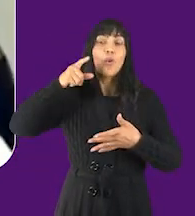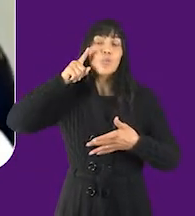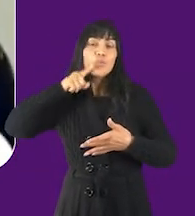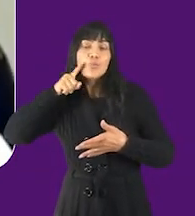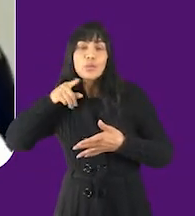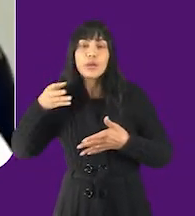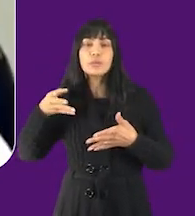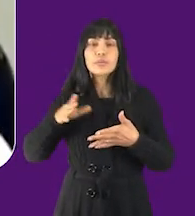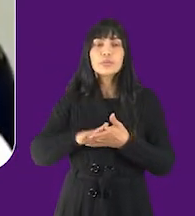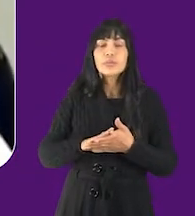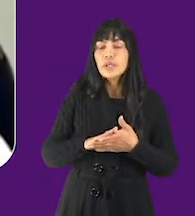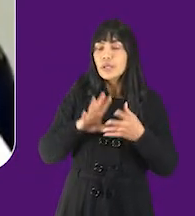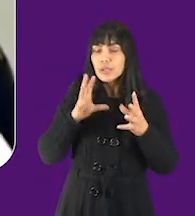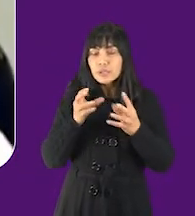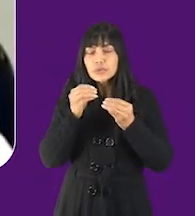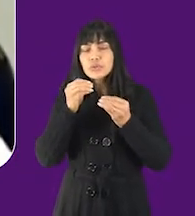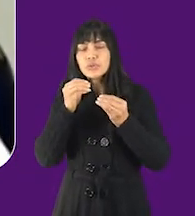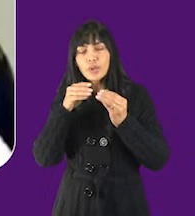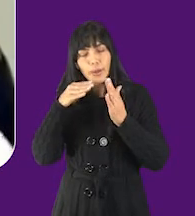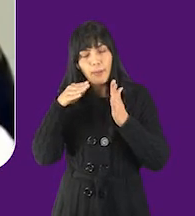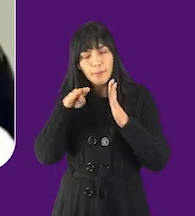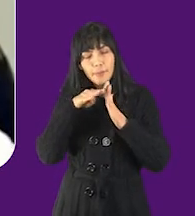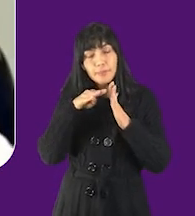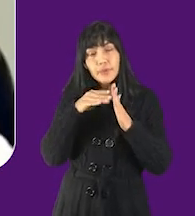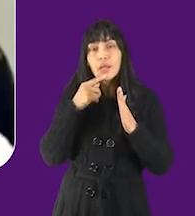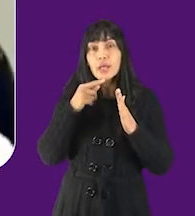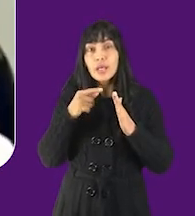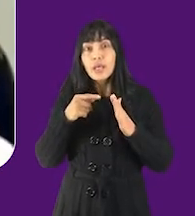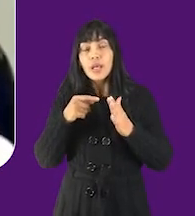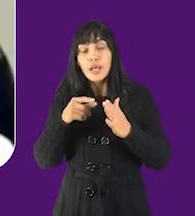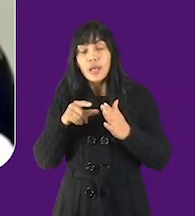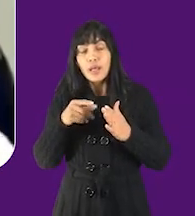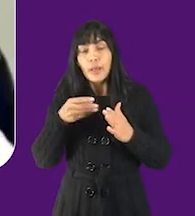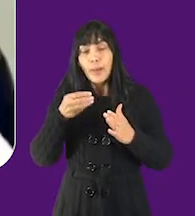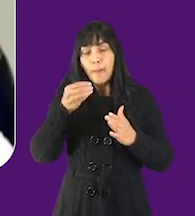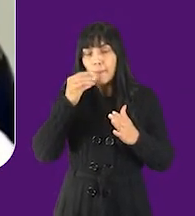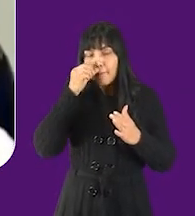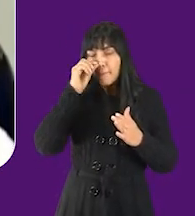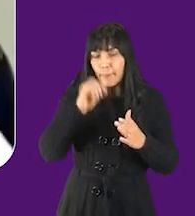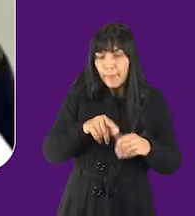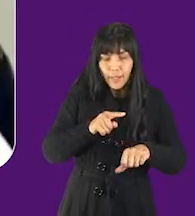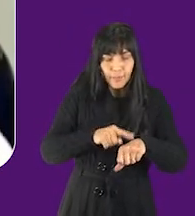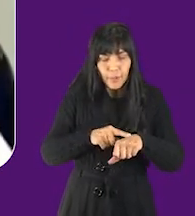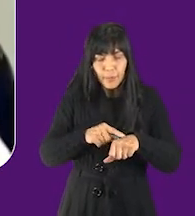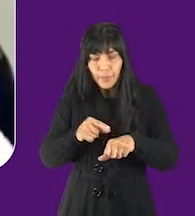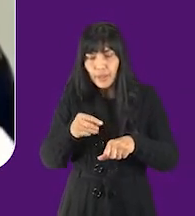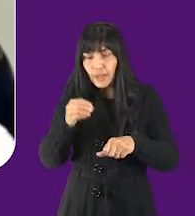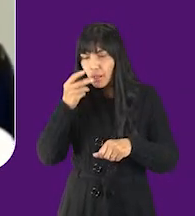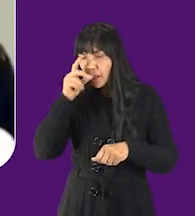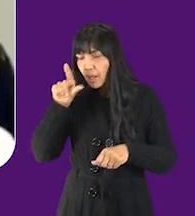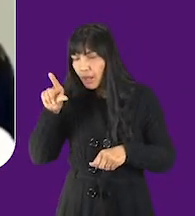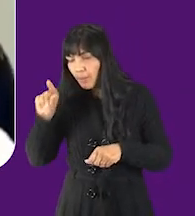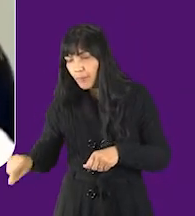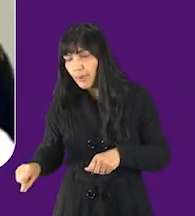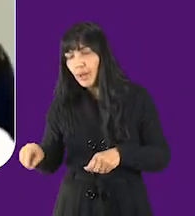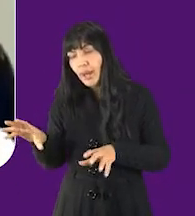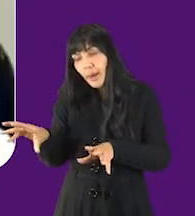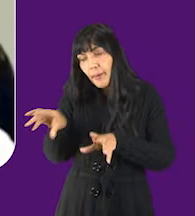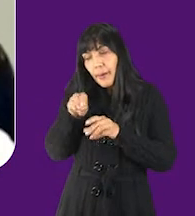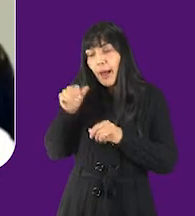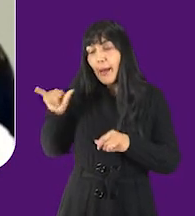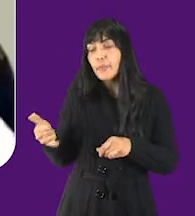jornada, ao longo dos últimos anos, nós conseguimos reduzir muitas perdas em nossas fábricas, nos posicionar entre as mais